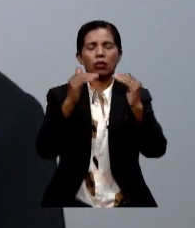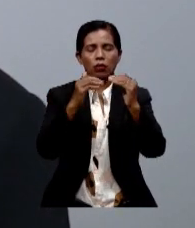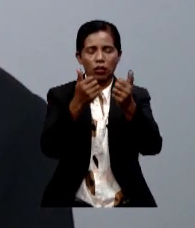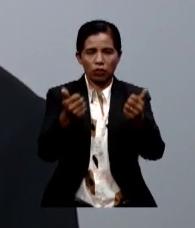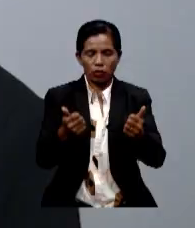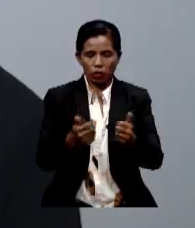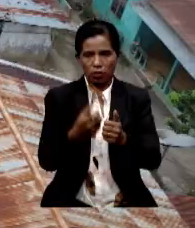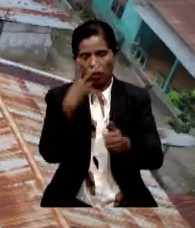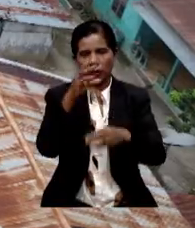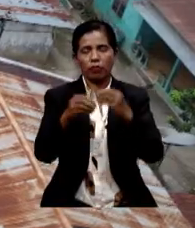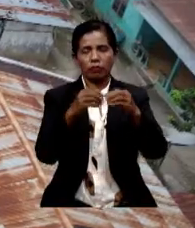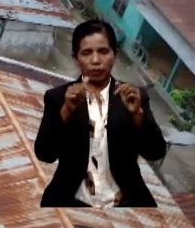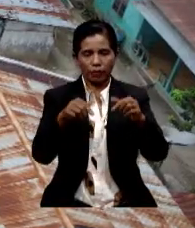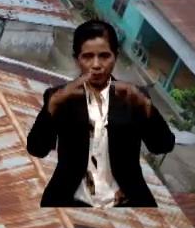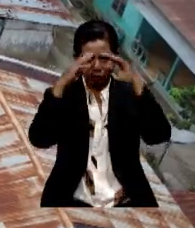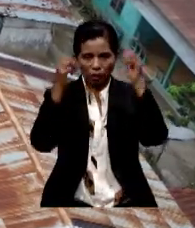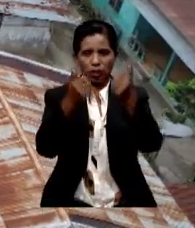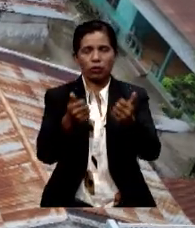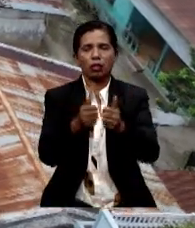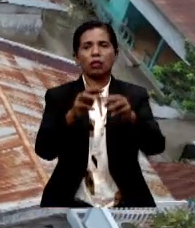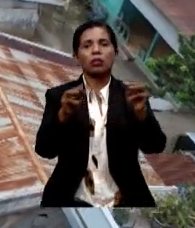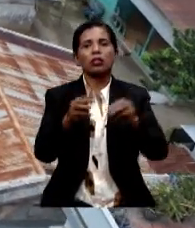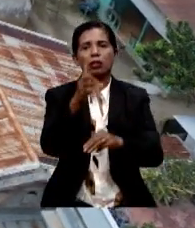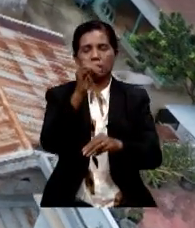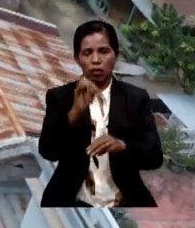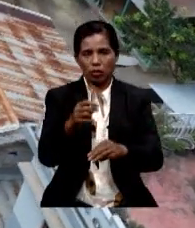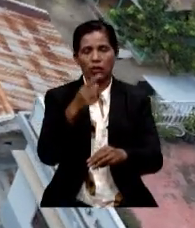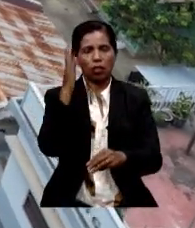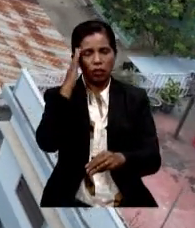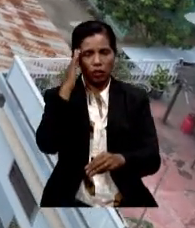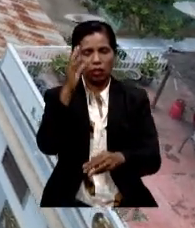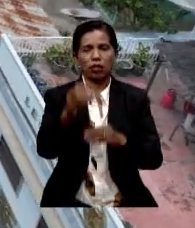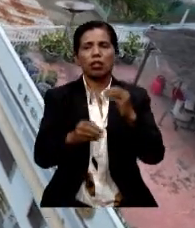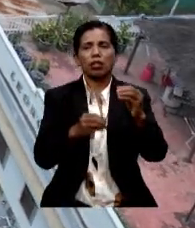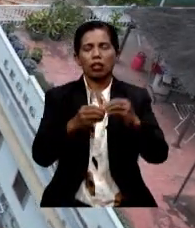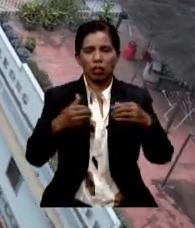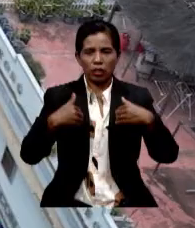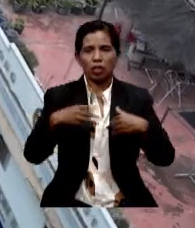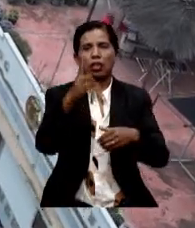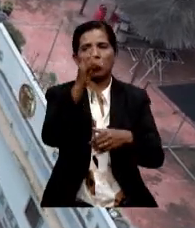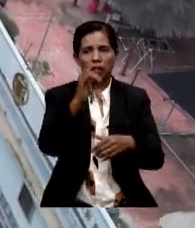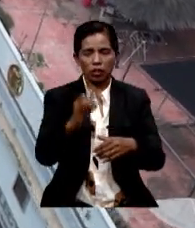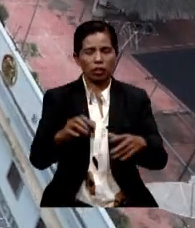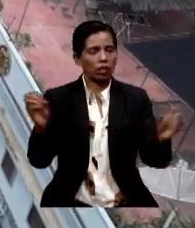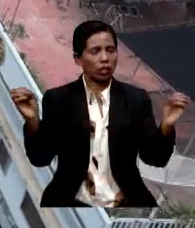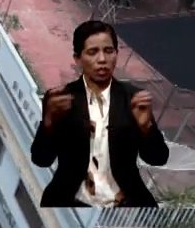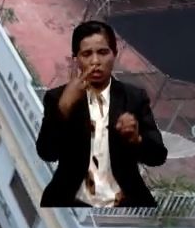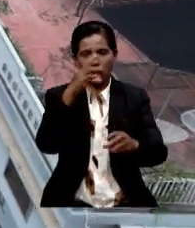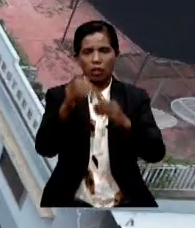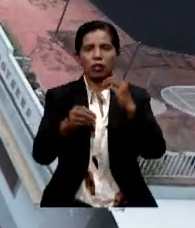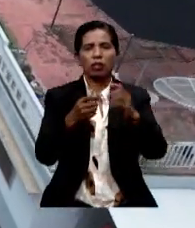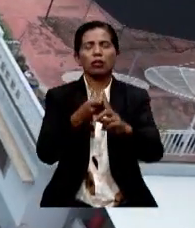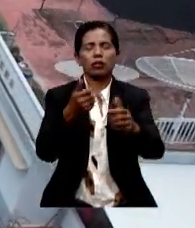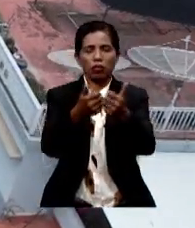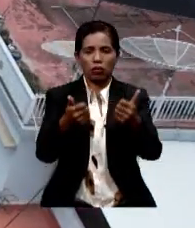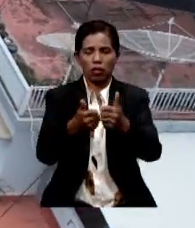a recitação, né? Presidente e autoridade do município de Ilimos reconhece durante né, e a capital dele lá é controle máximo russo e